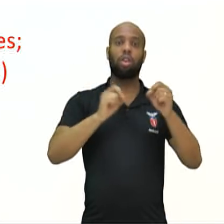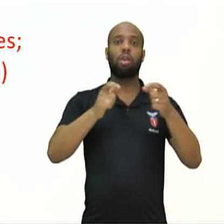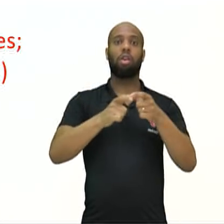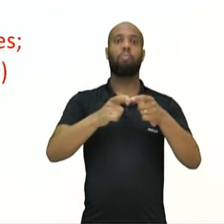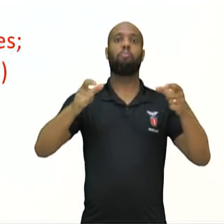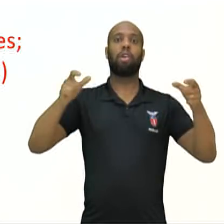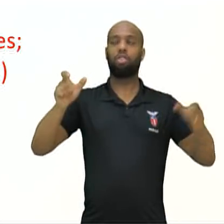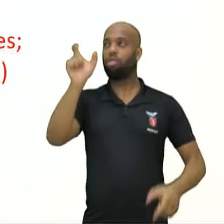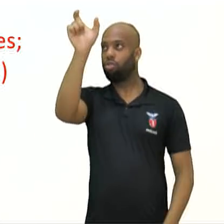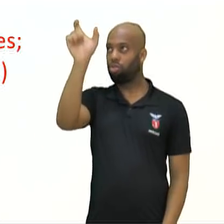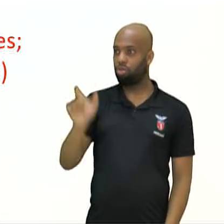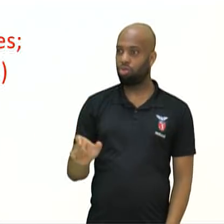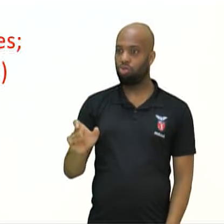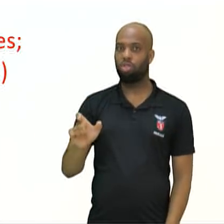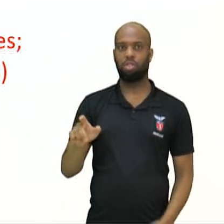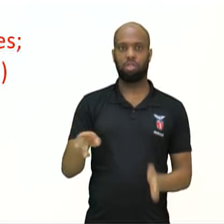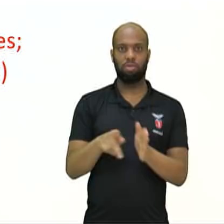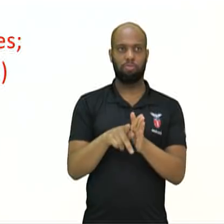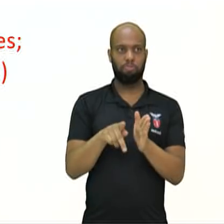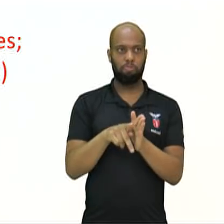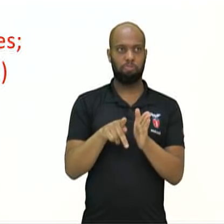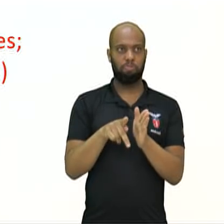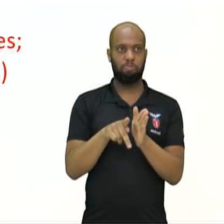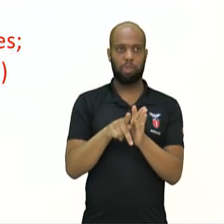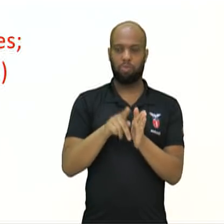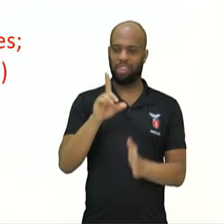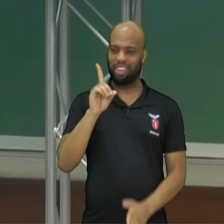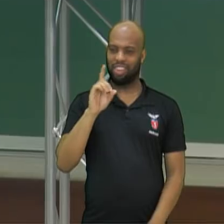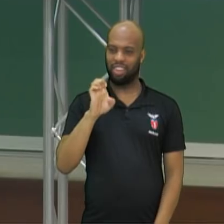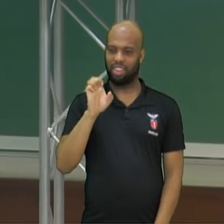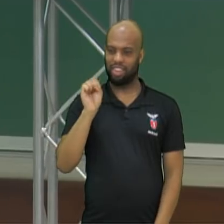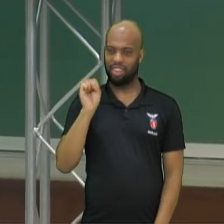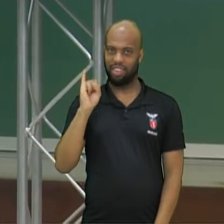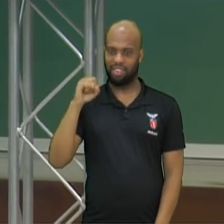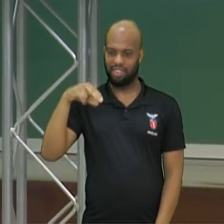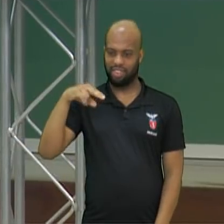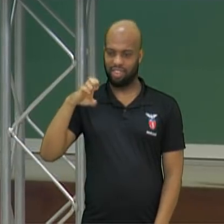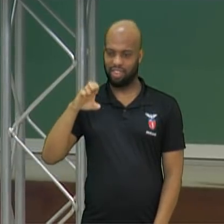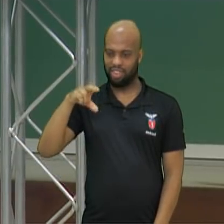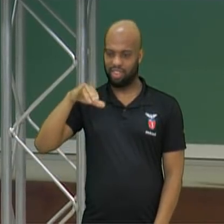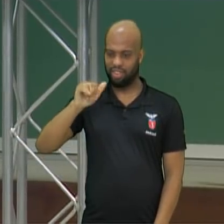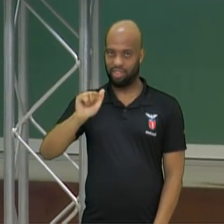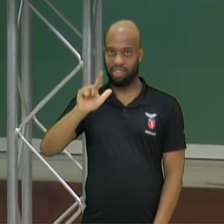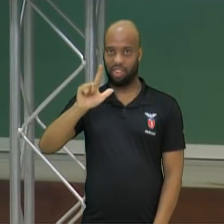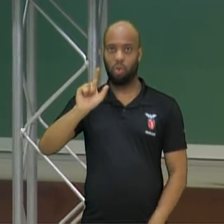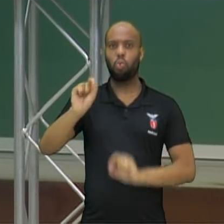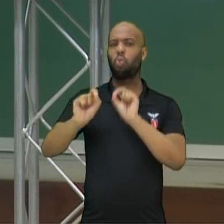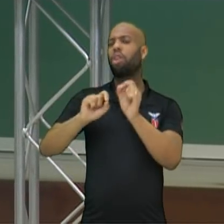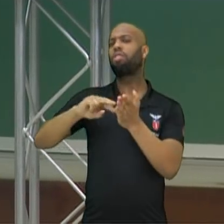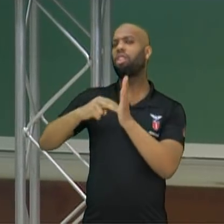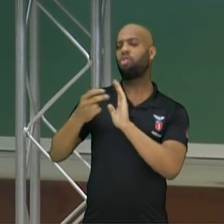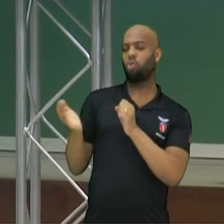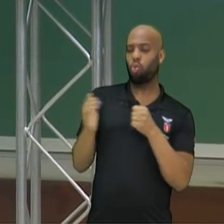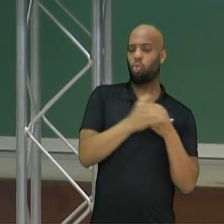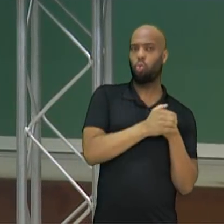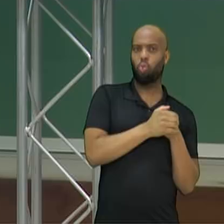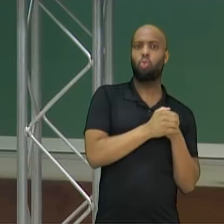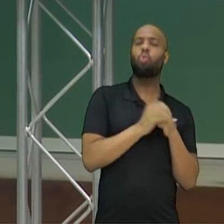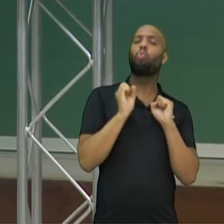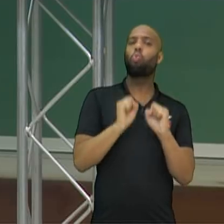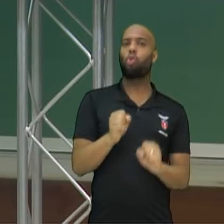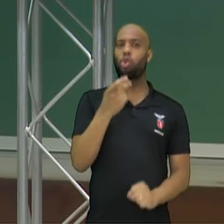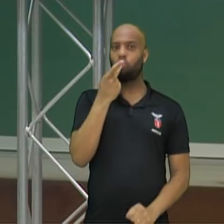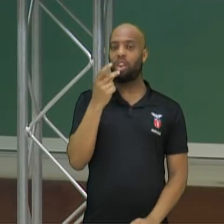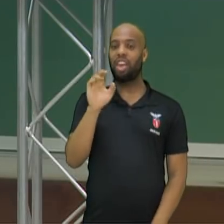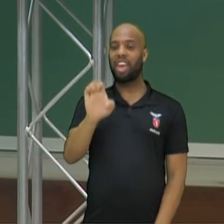né? Sujeito desinencial, ou seja, é aquele que está oculto, que no caso ali eu poderia colocar